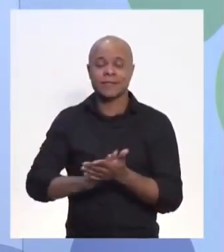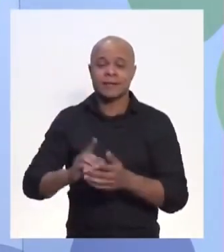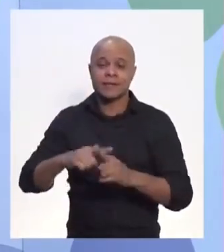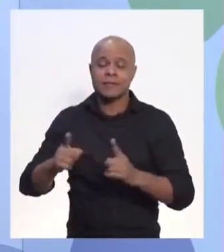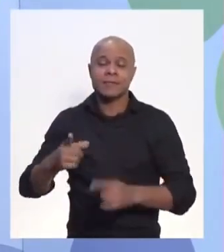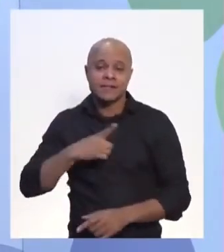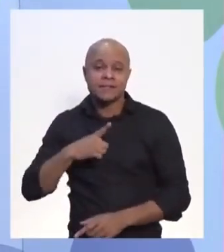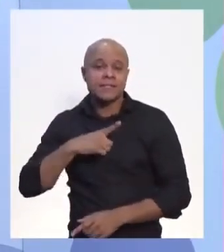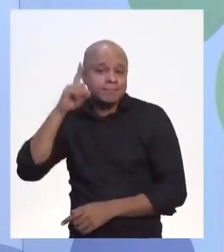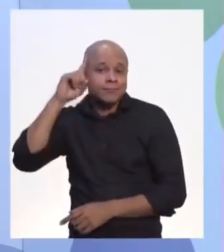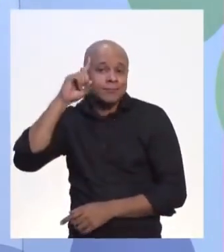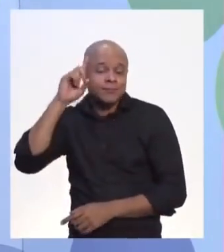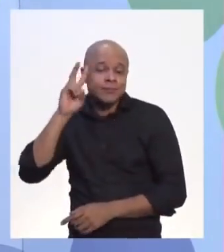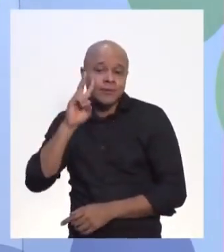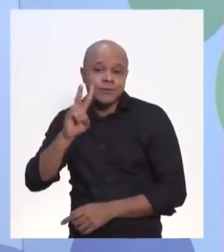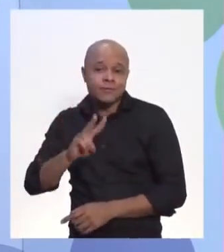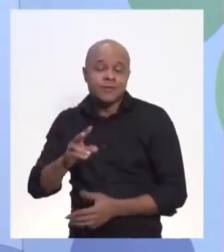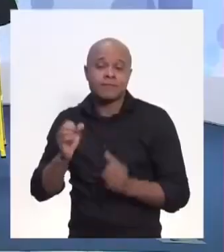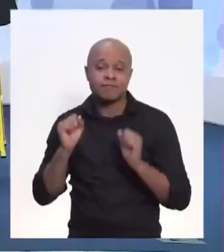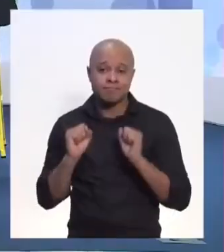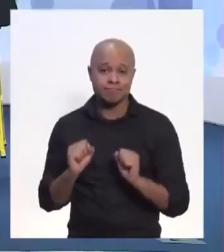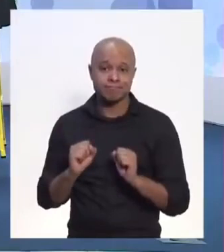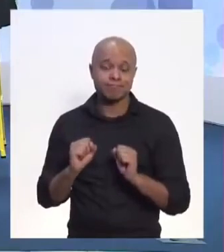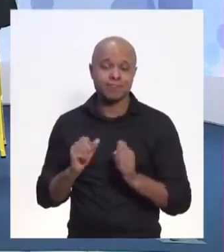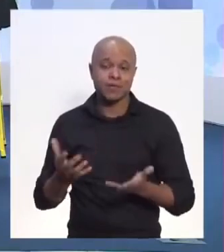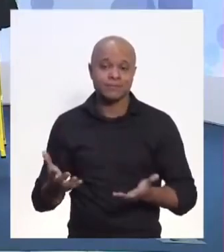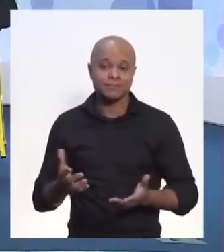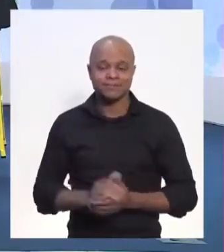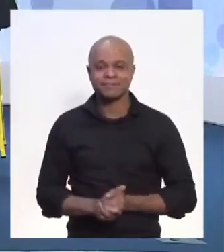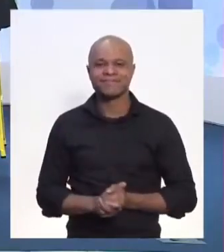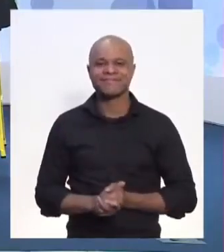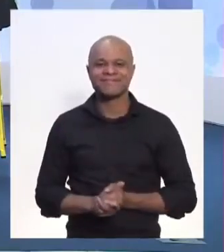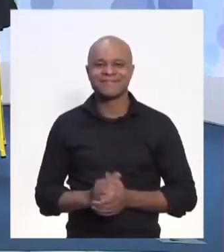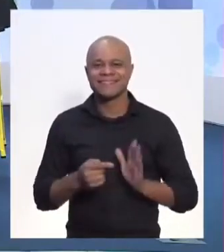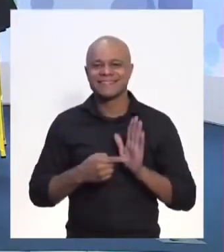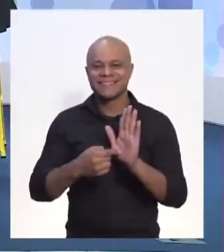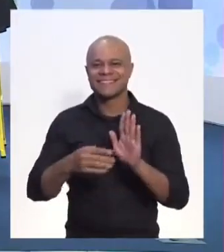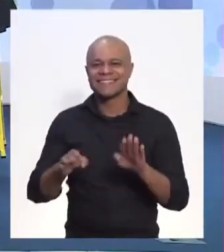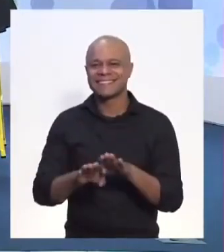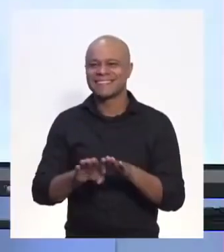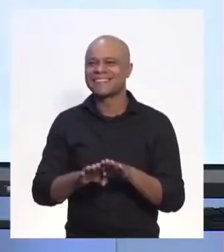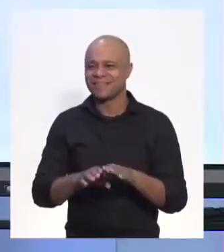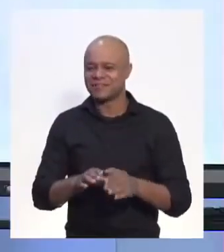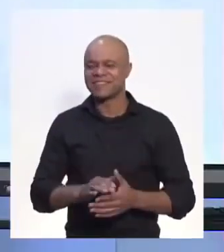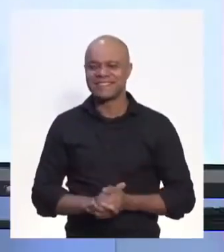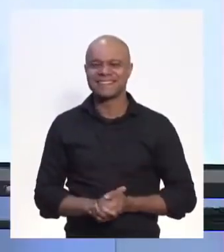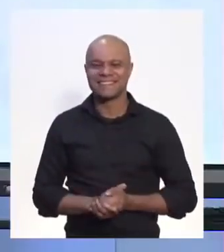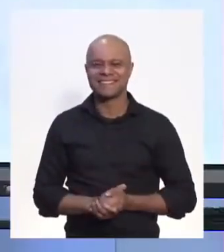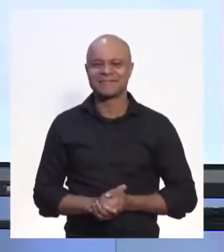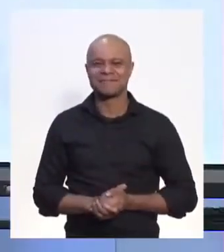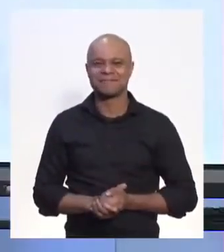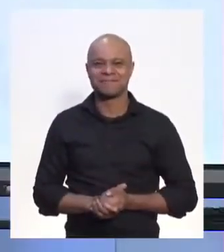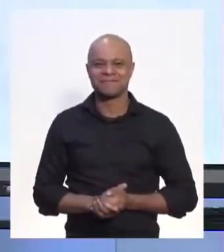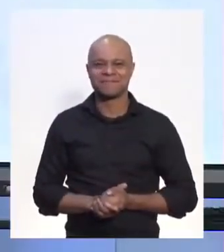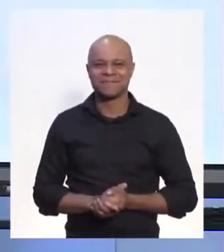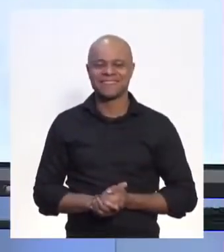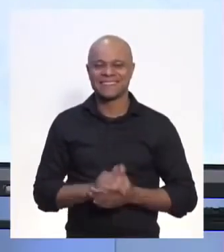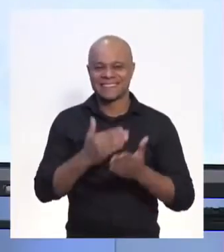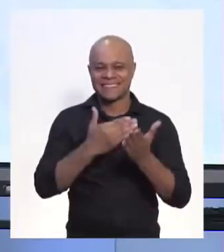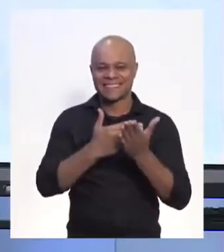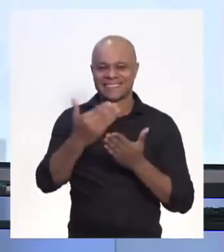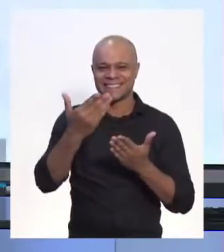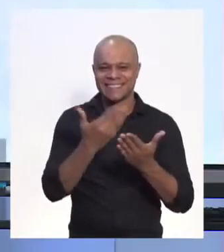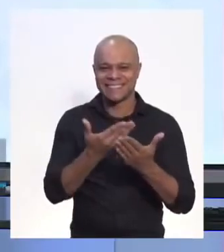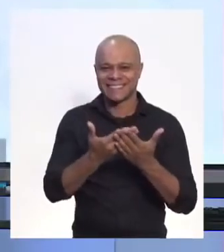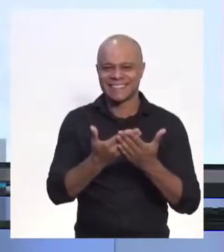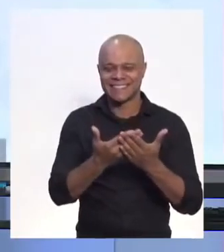nosso cotidiano. Retas e ângulos não são diferentes. Não. Vamos mostrar isso daí para eles. De jeito nenhum, né? Retas e ângulos, parte 1, é o que